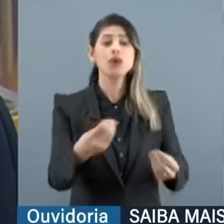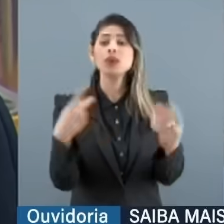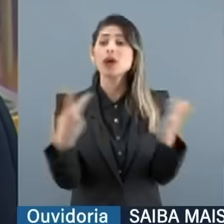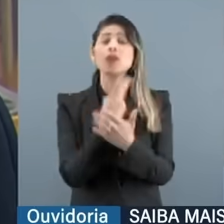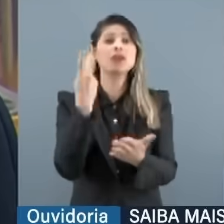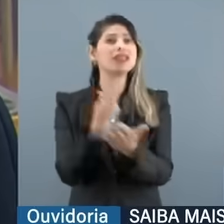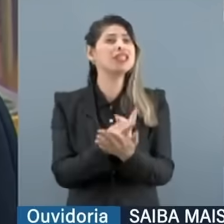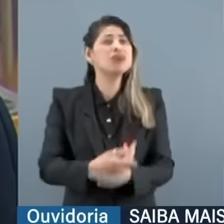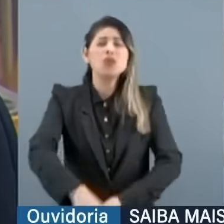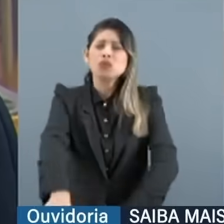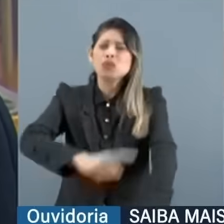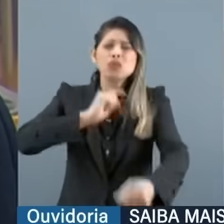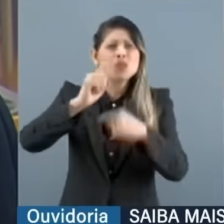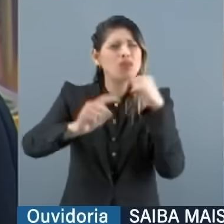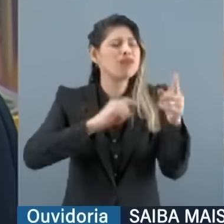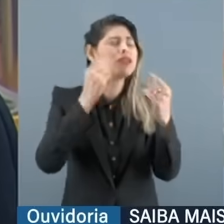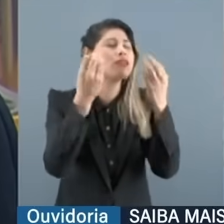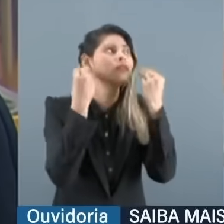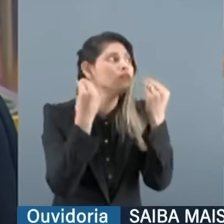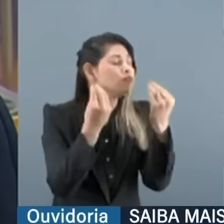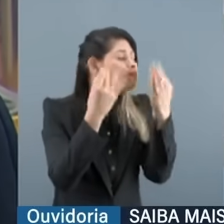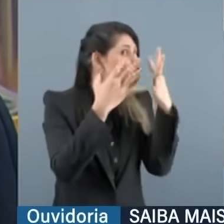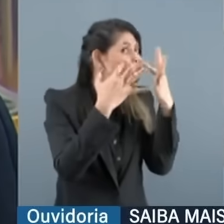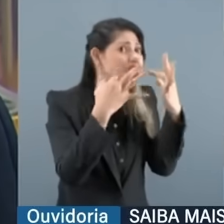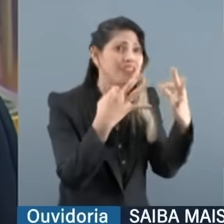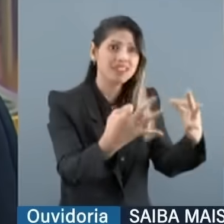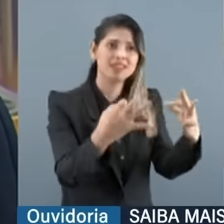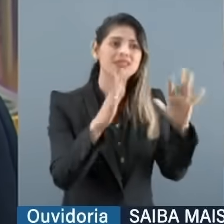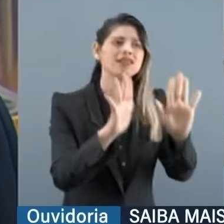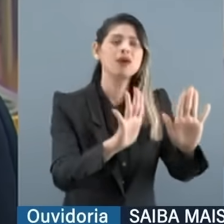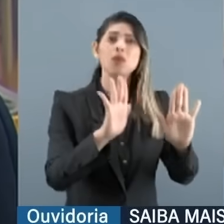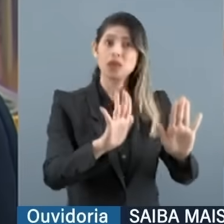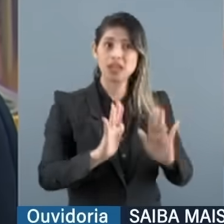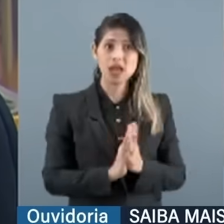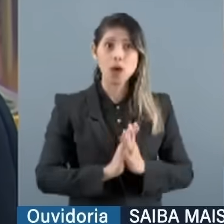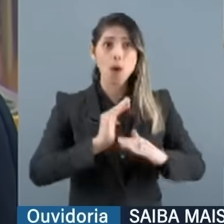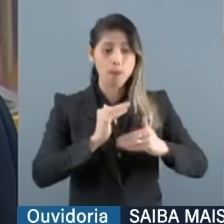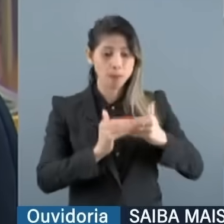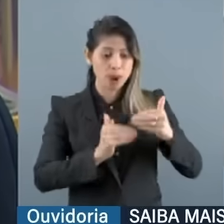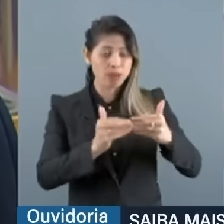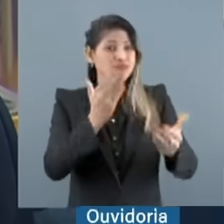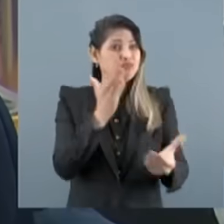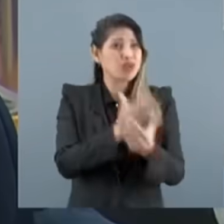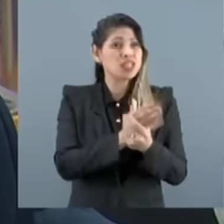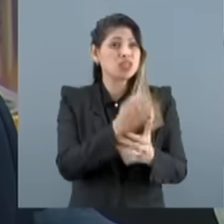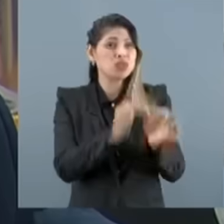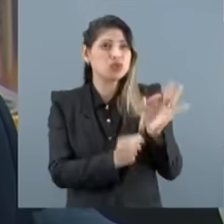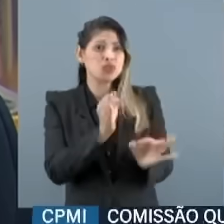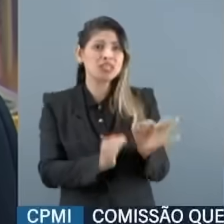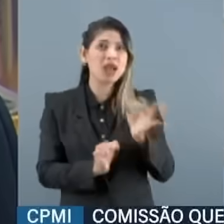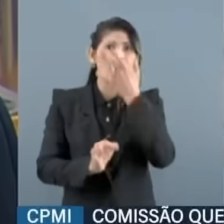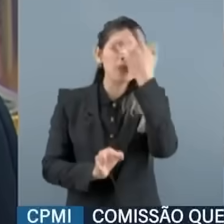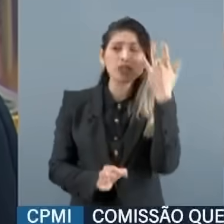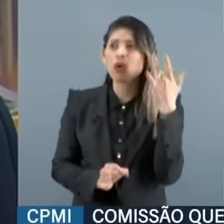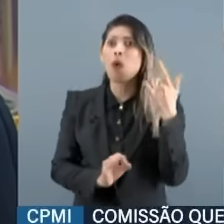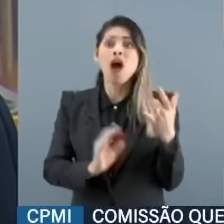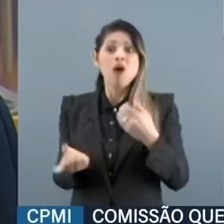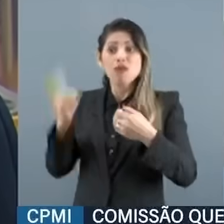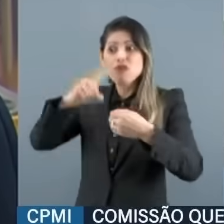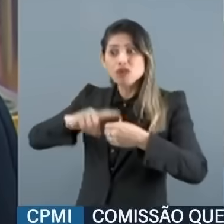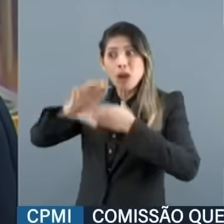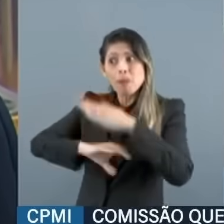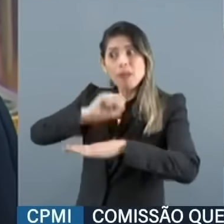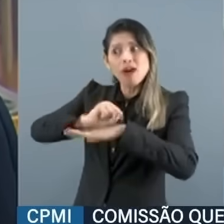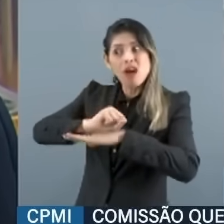num processo. Olha só, Walter. Num processo judicial que bandidos voltaram para a rua, corruptos estão na